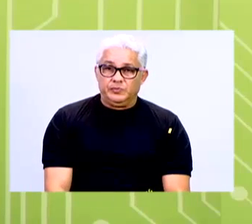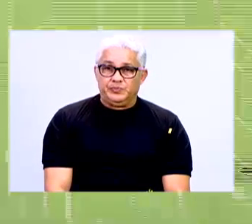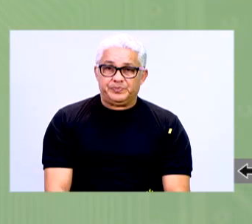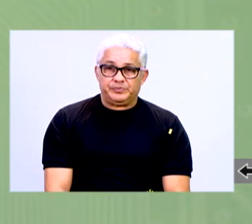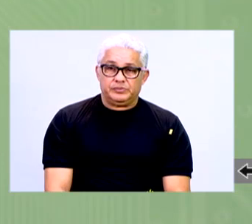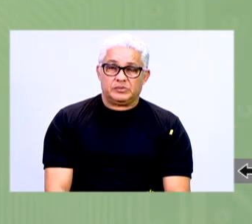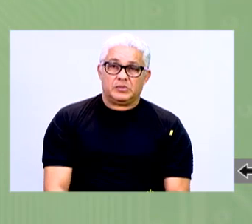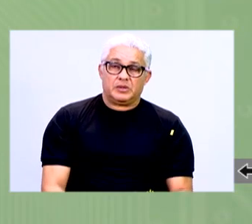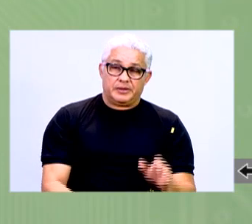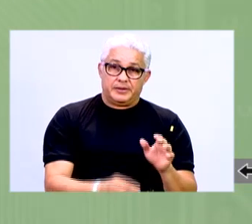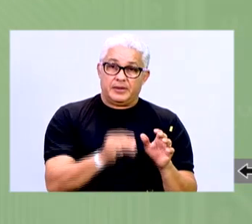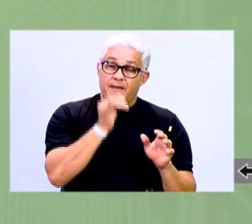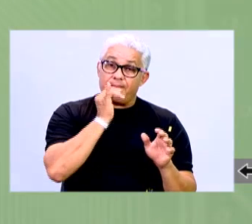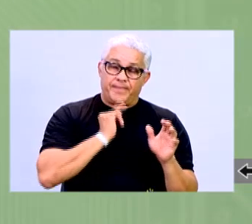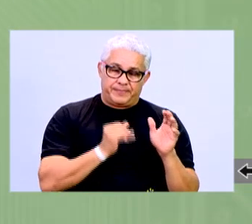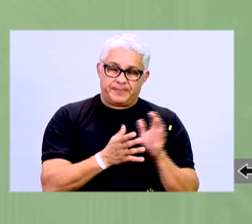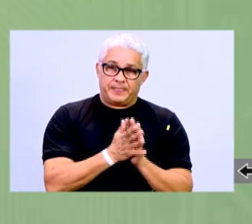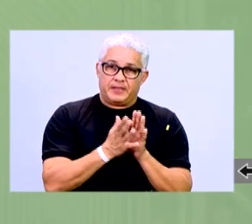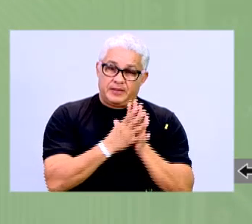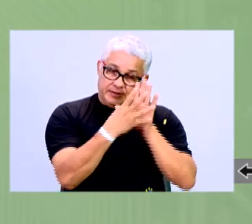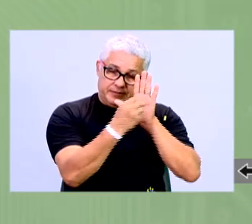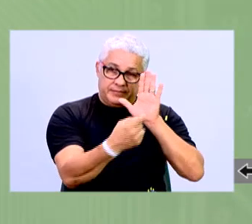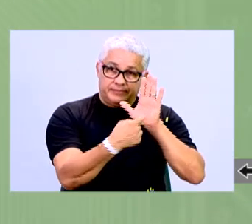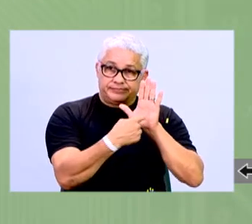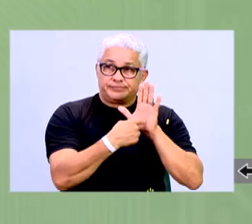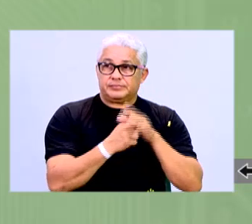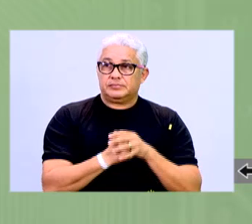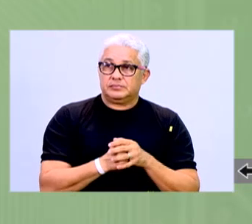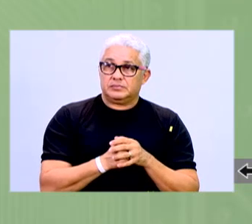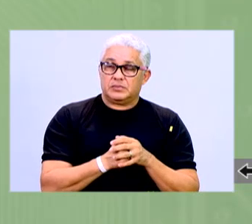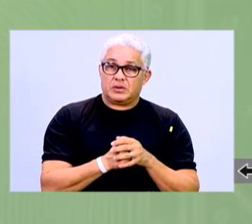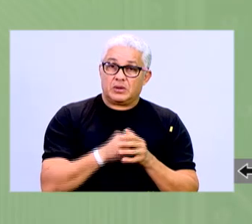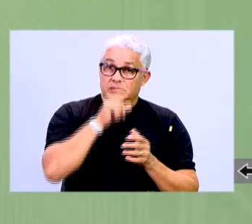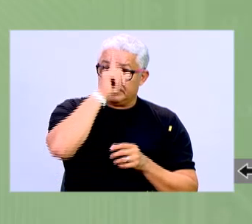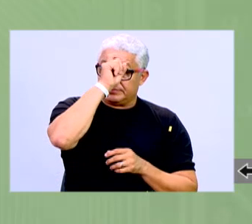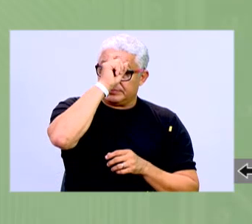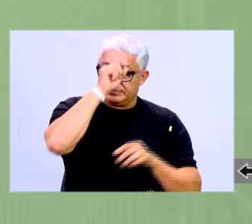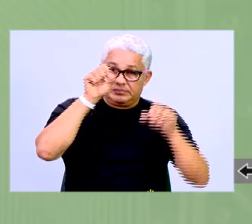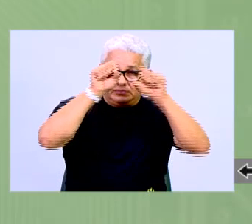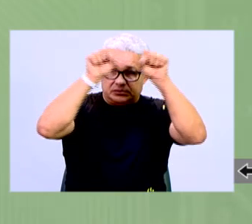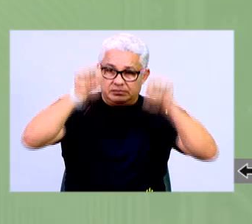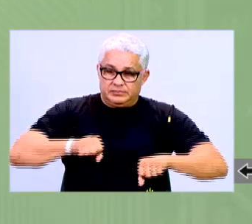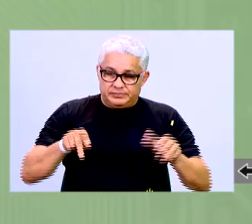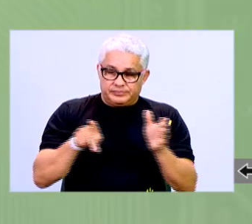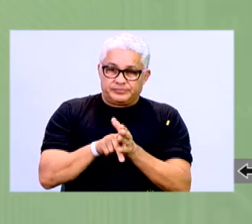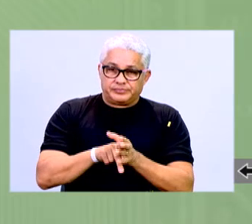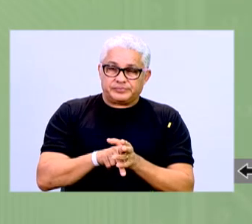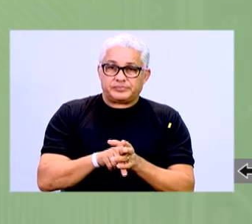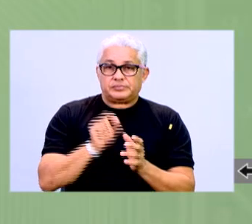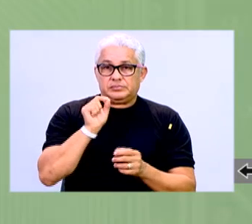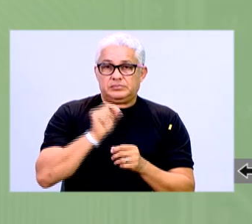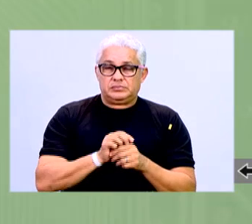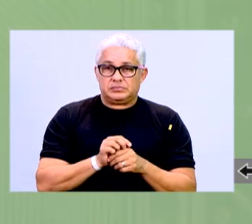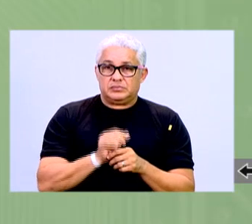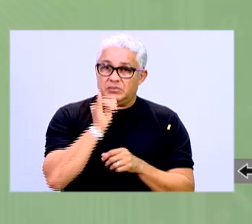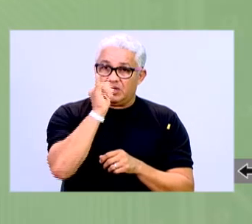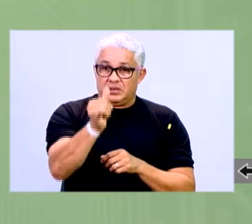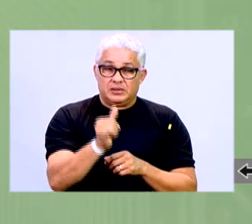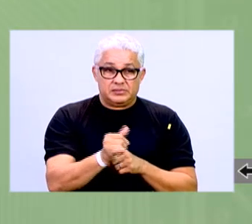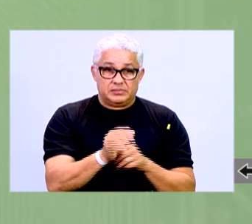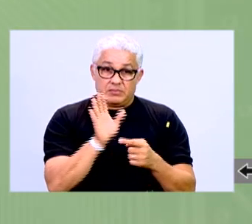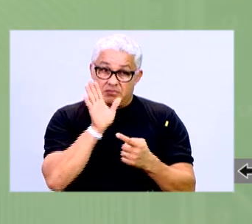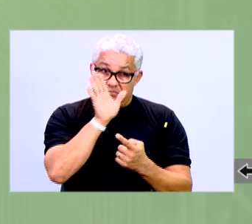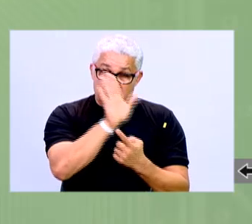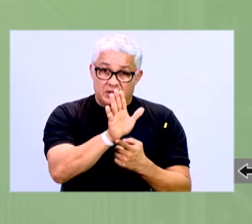Como exemplo, podemos citar o caso de um sistema hospitalar, destinado a indicar qual